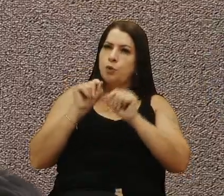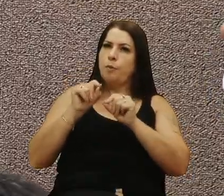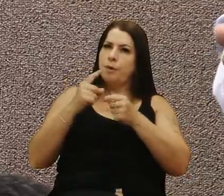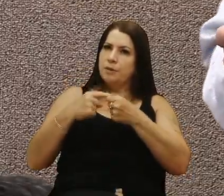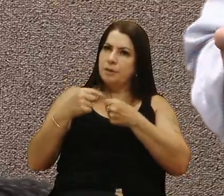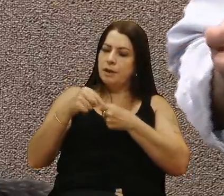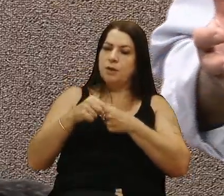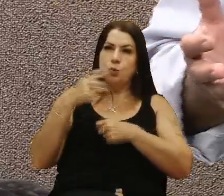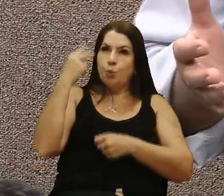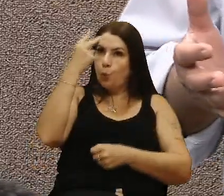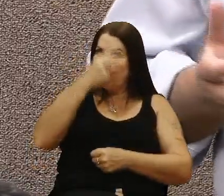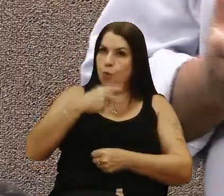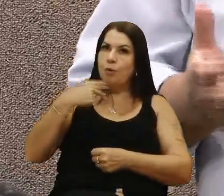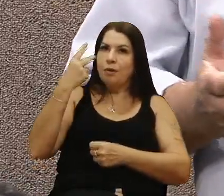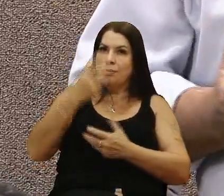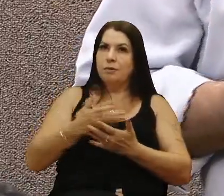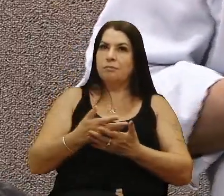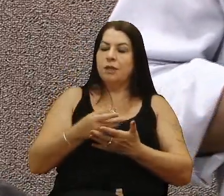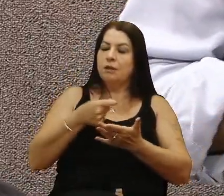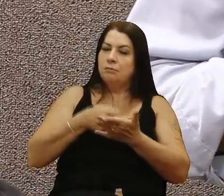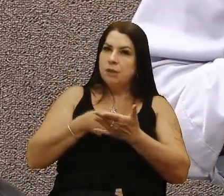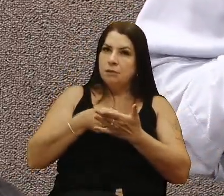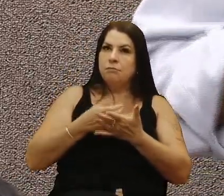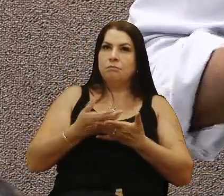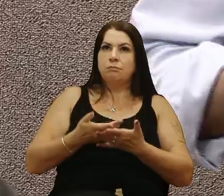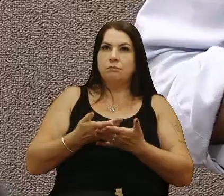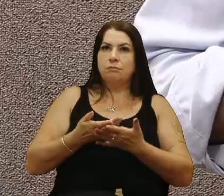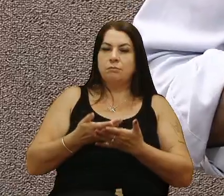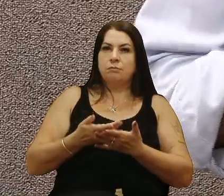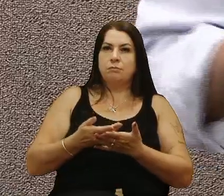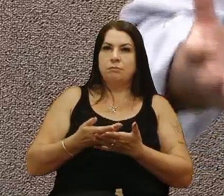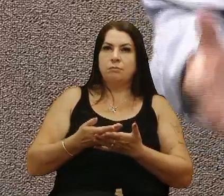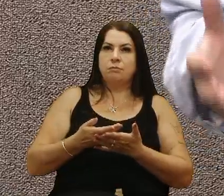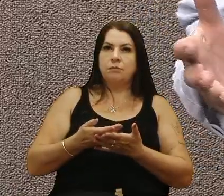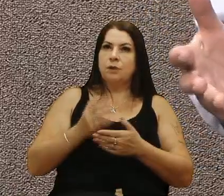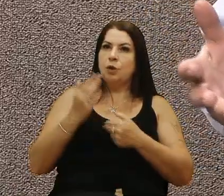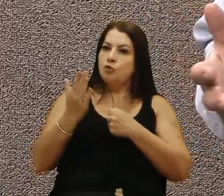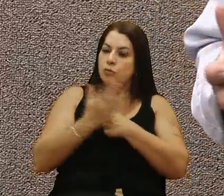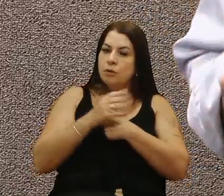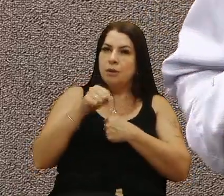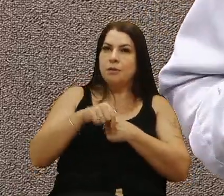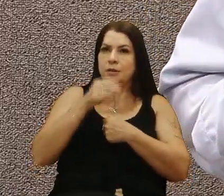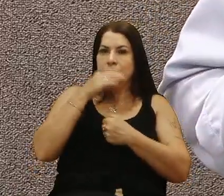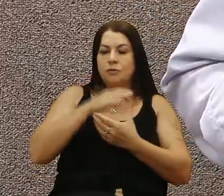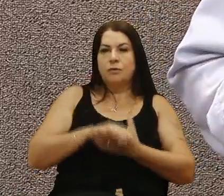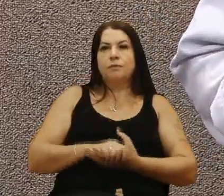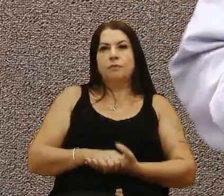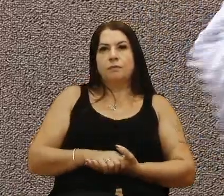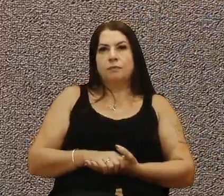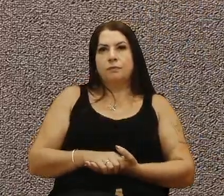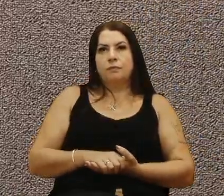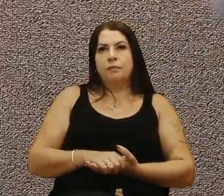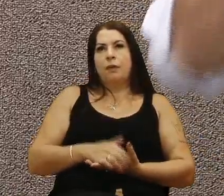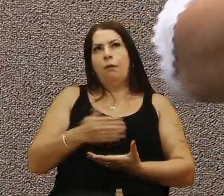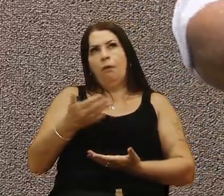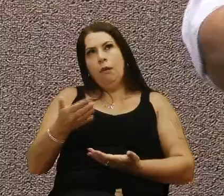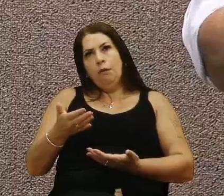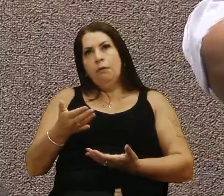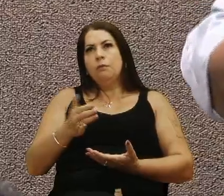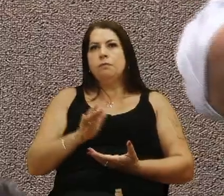2 horas, tentando ajudar Caxias. Ah,